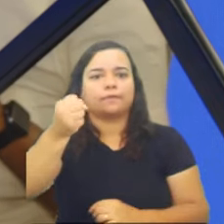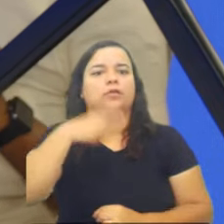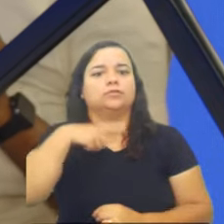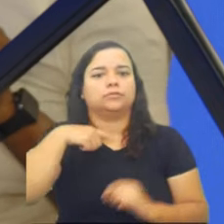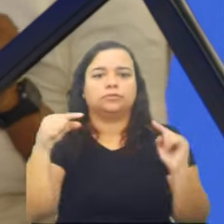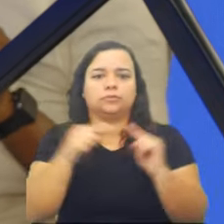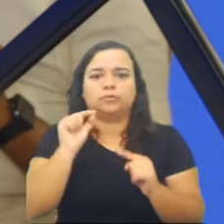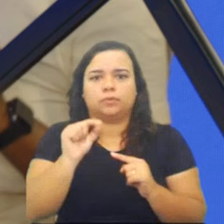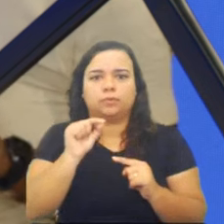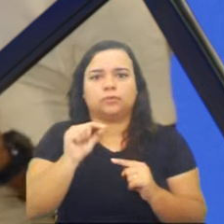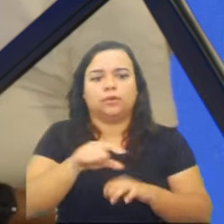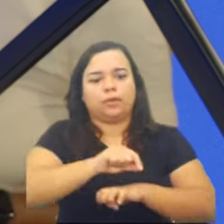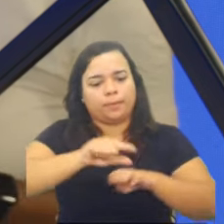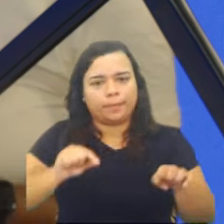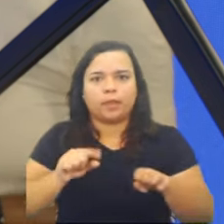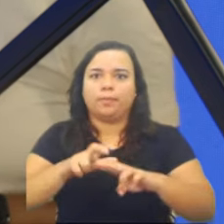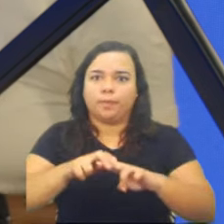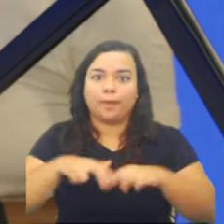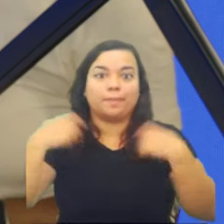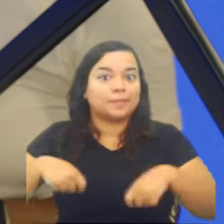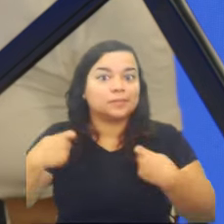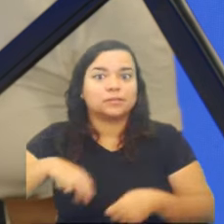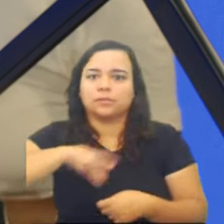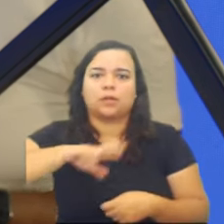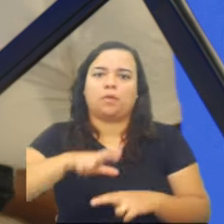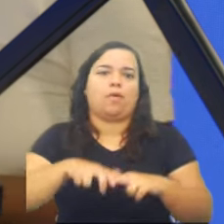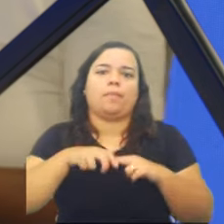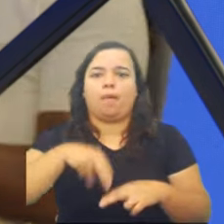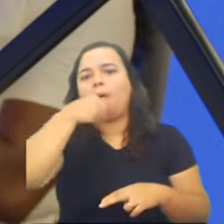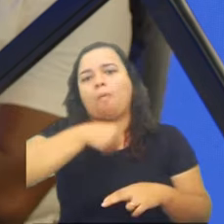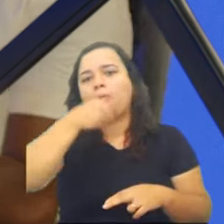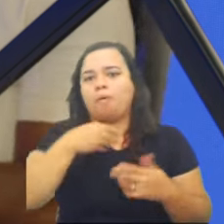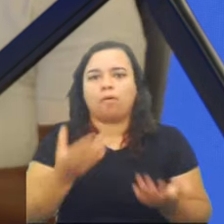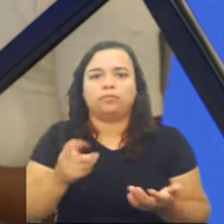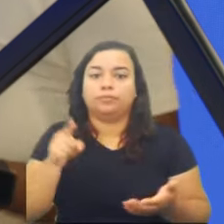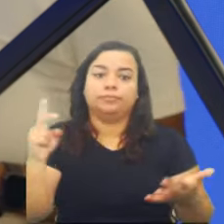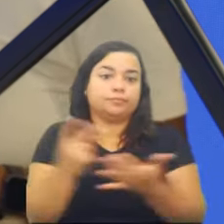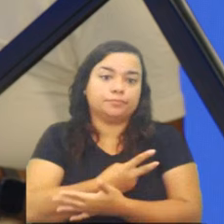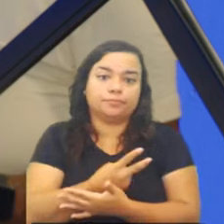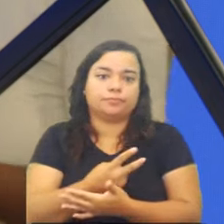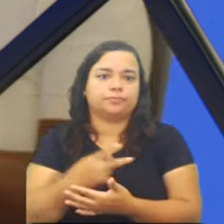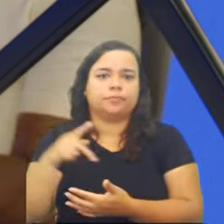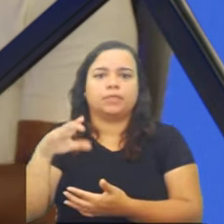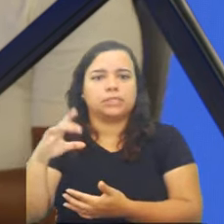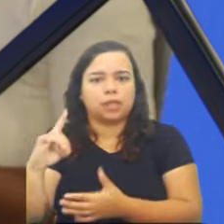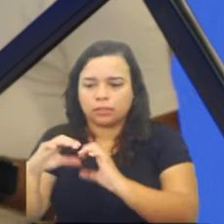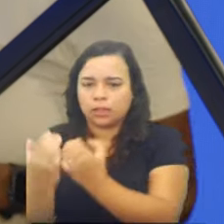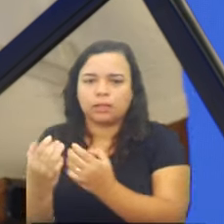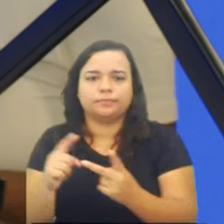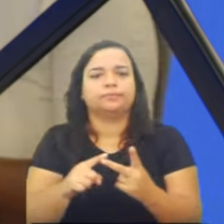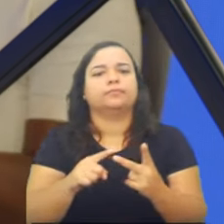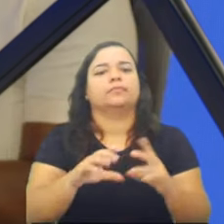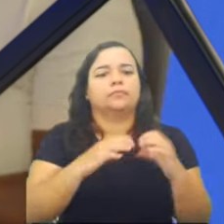forte de empreender por necessidade não por oportunidade isso acontece na comunidade E pcds isso